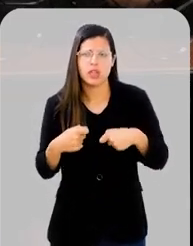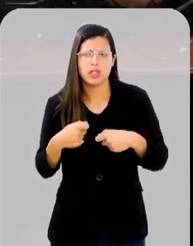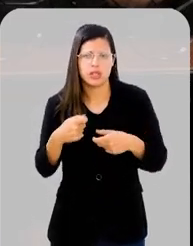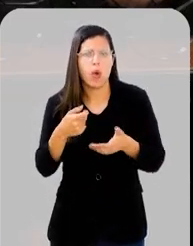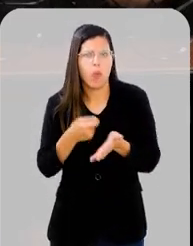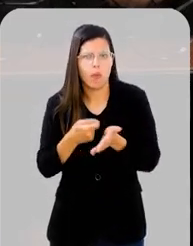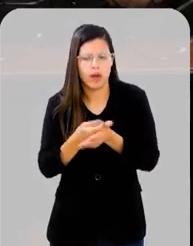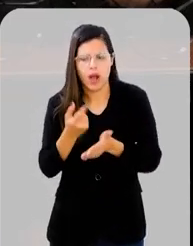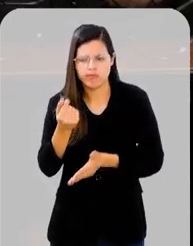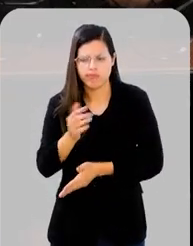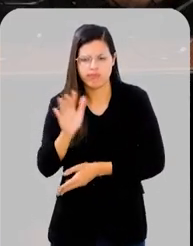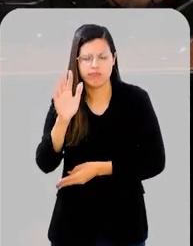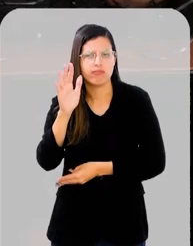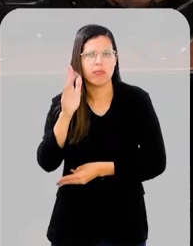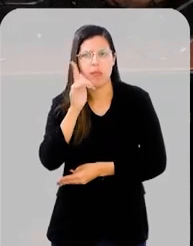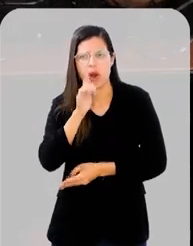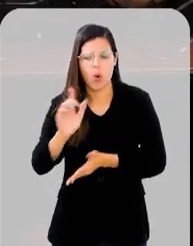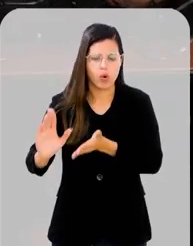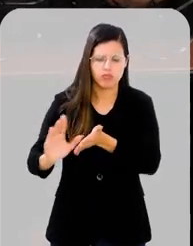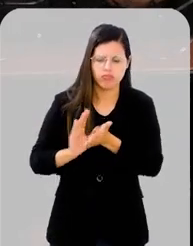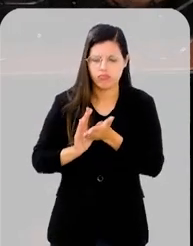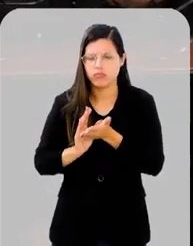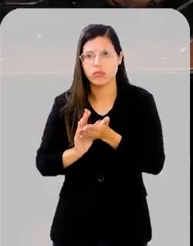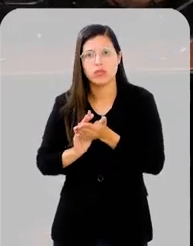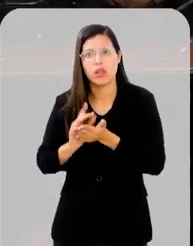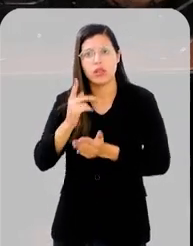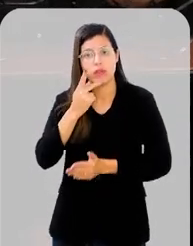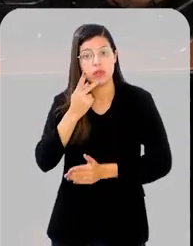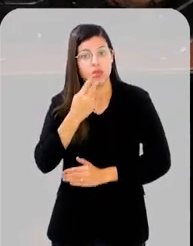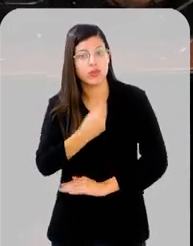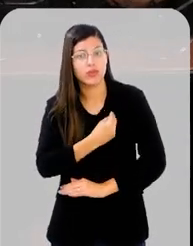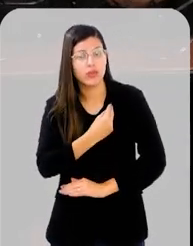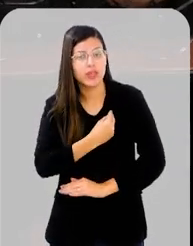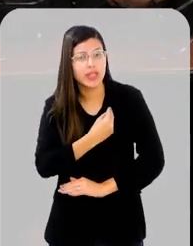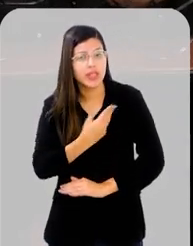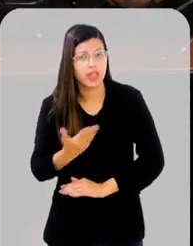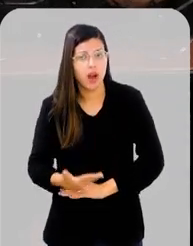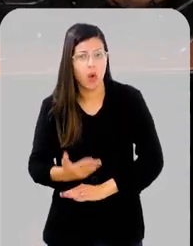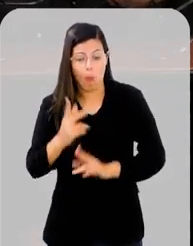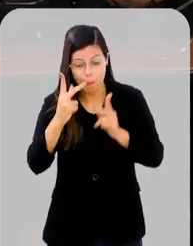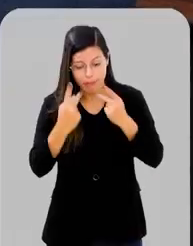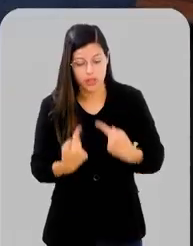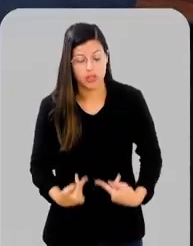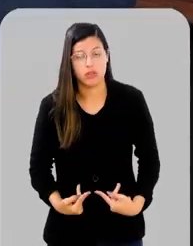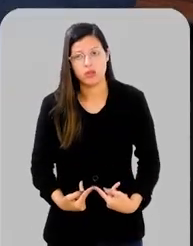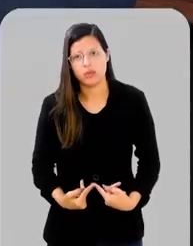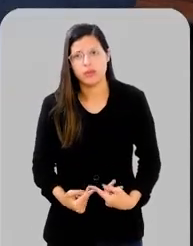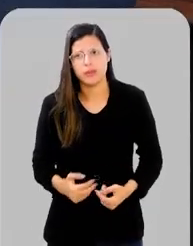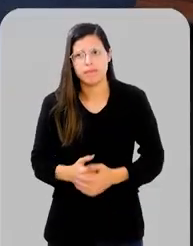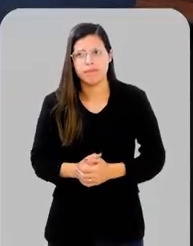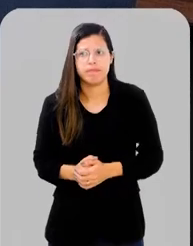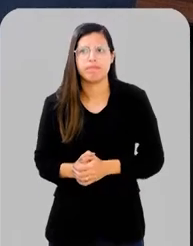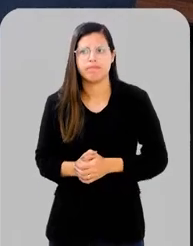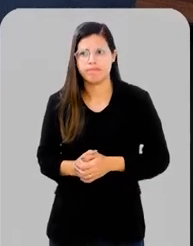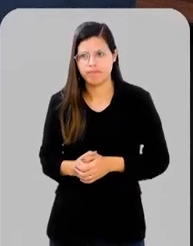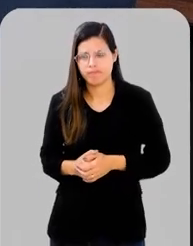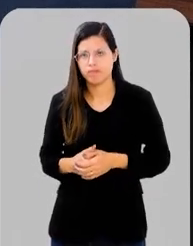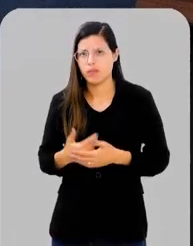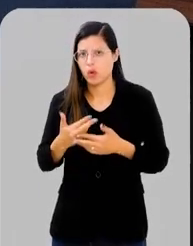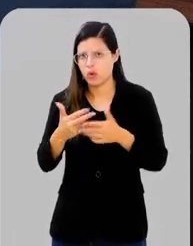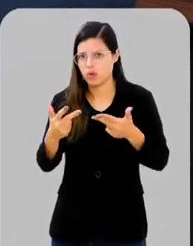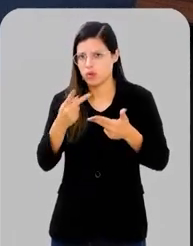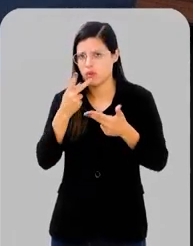cobrar caro mesmo para poder ganhar quer dizer você tá falando de vidas humanas mas aí A grande questão que hoje eu tenho